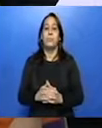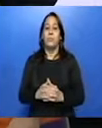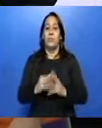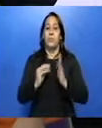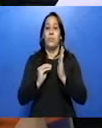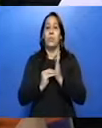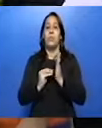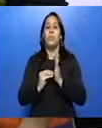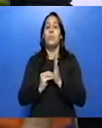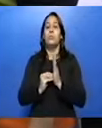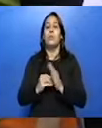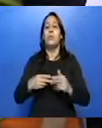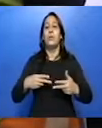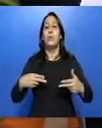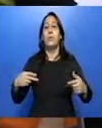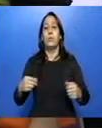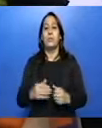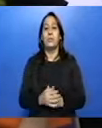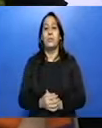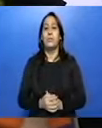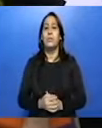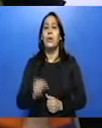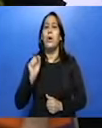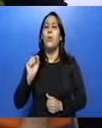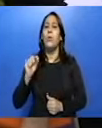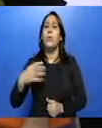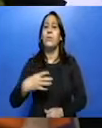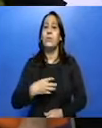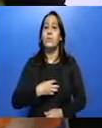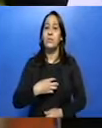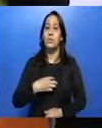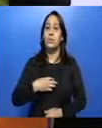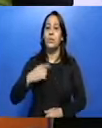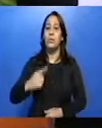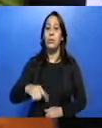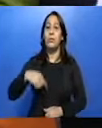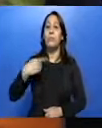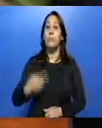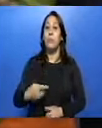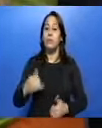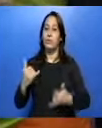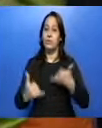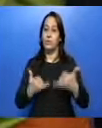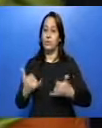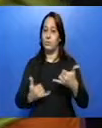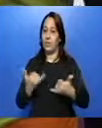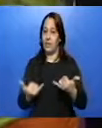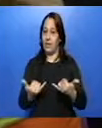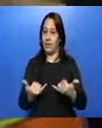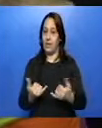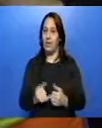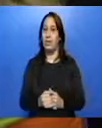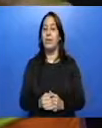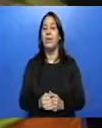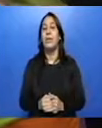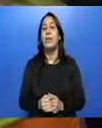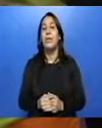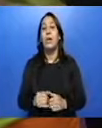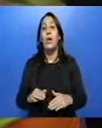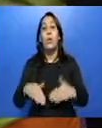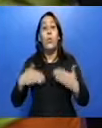Último item, que sensação você teve após a brincadeira? Quando a gente vai brincar de par ou ímpar, é porque a